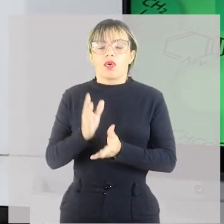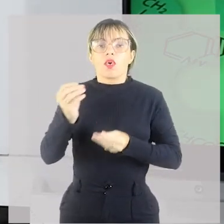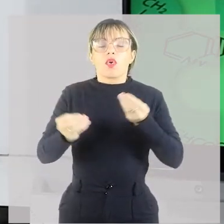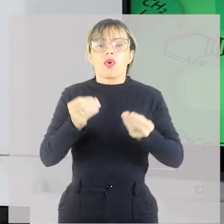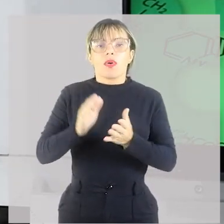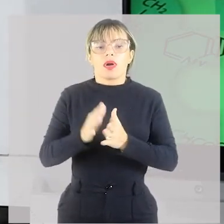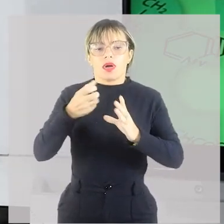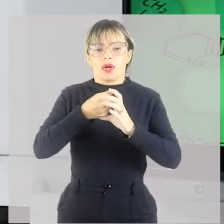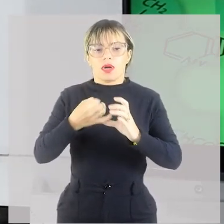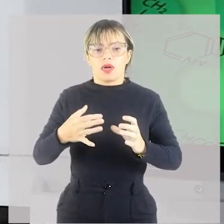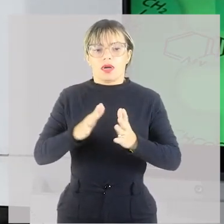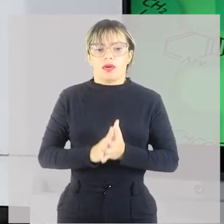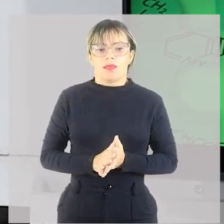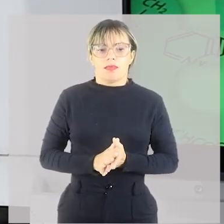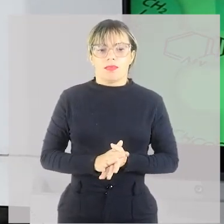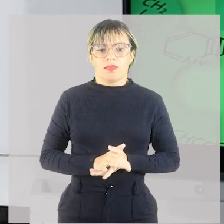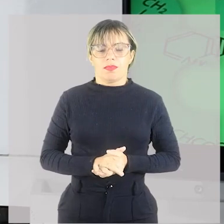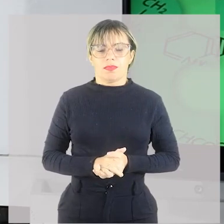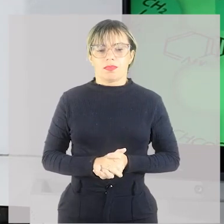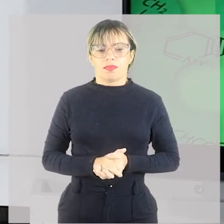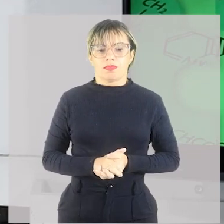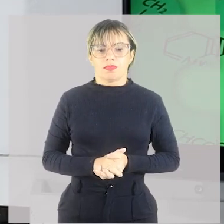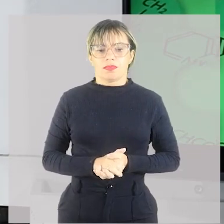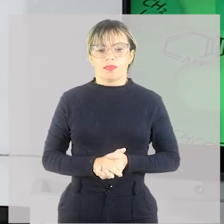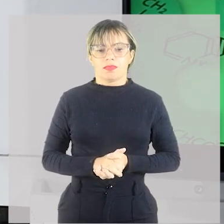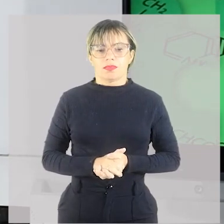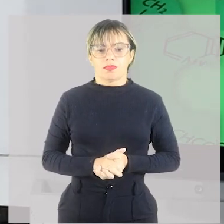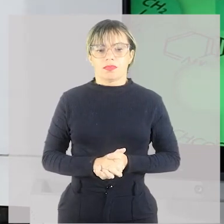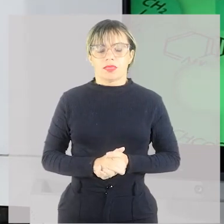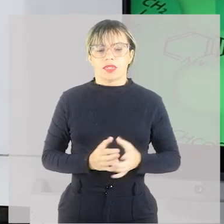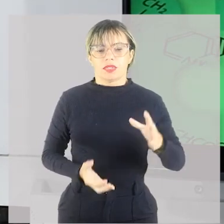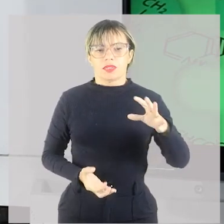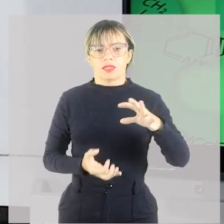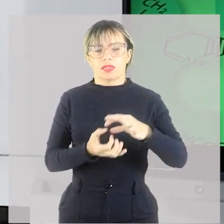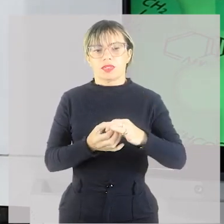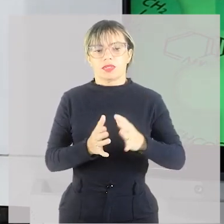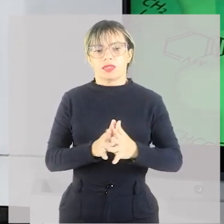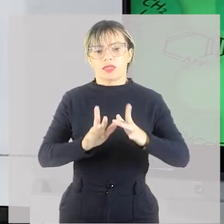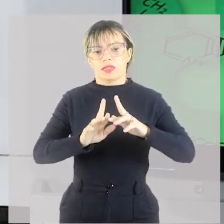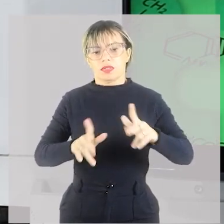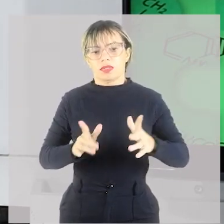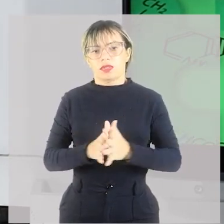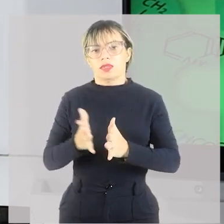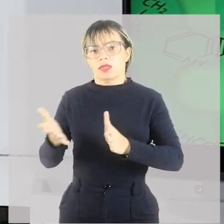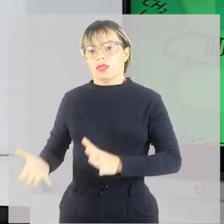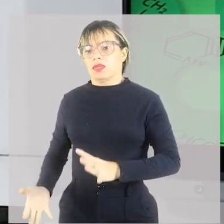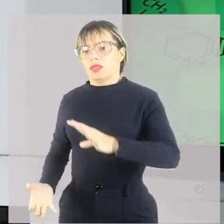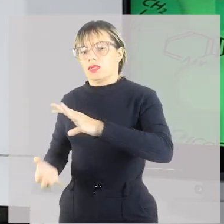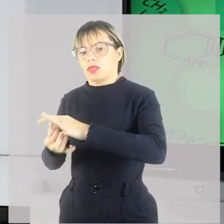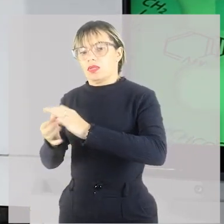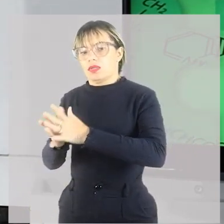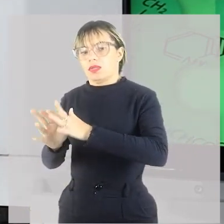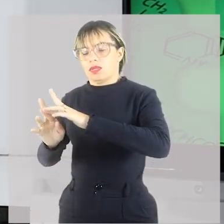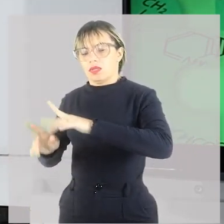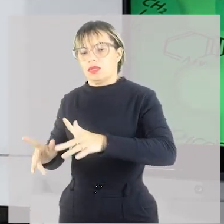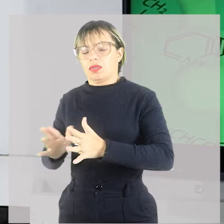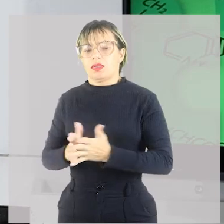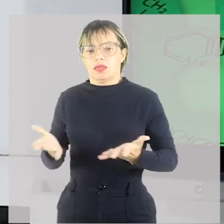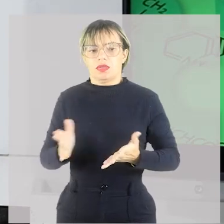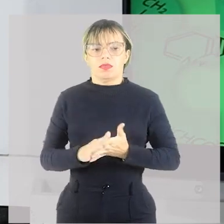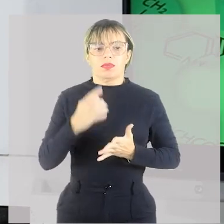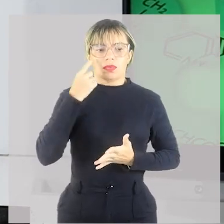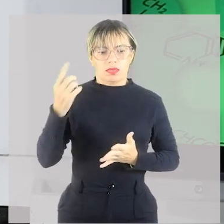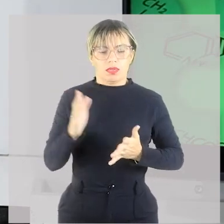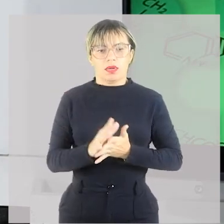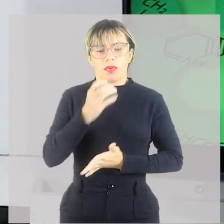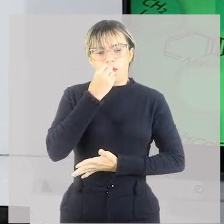que esse ligante aqui seja diferente desse e que esse ligante aqui seja diferente desse.